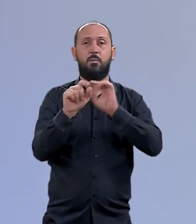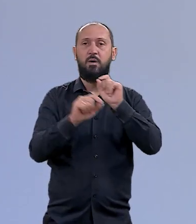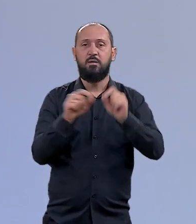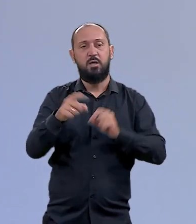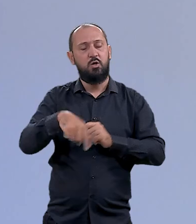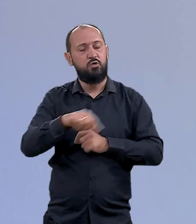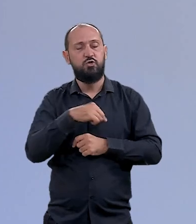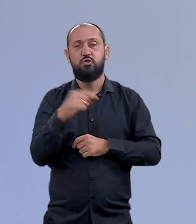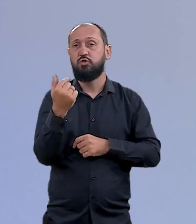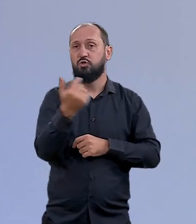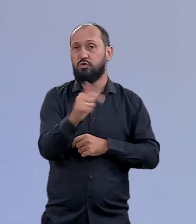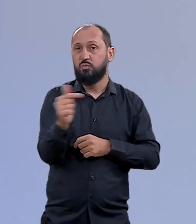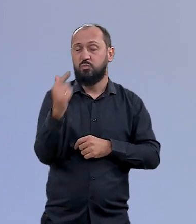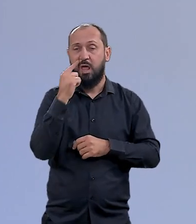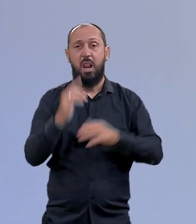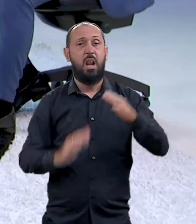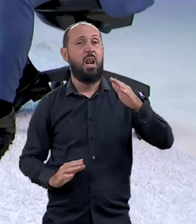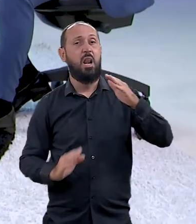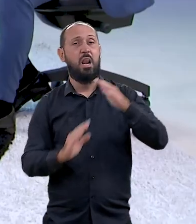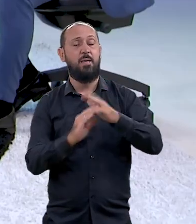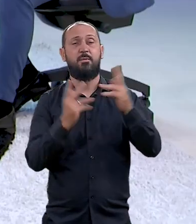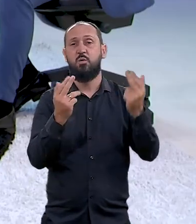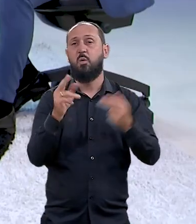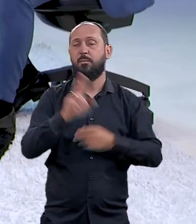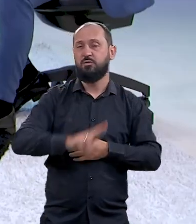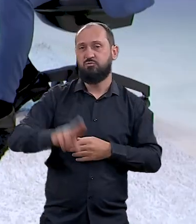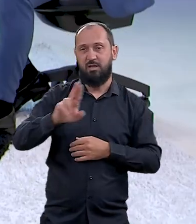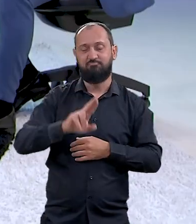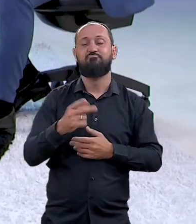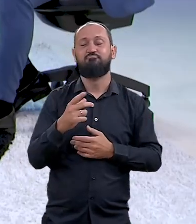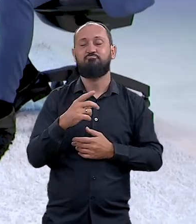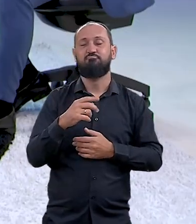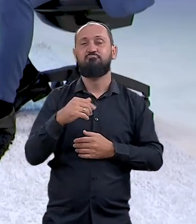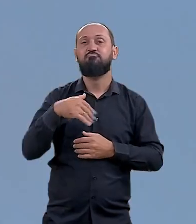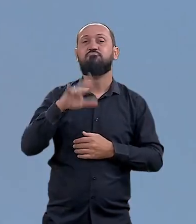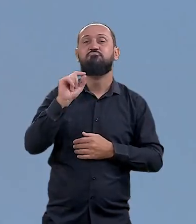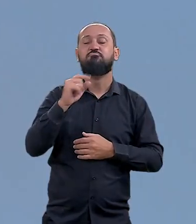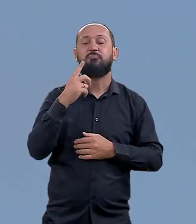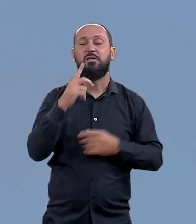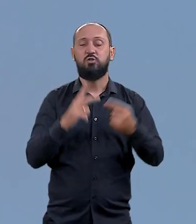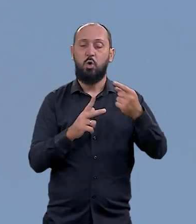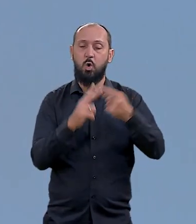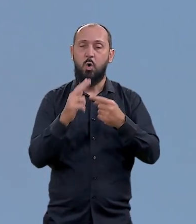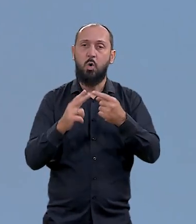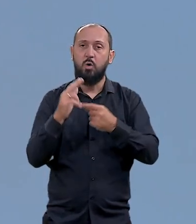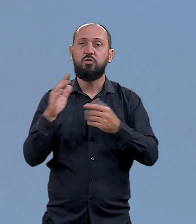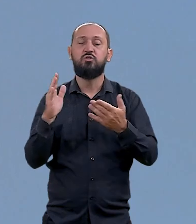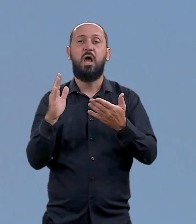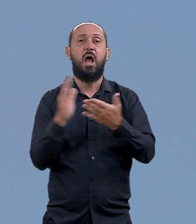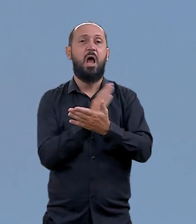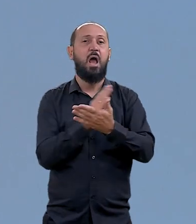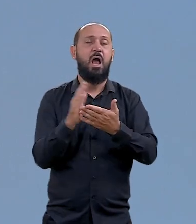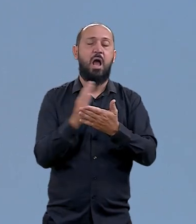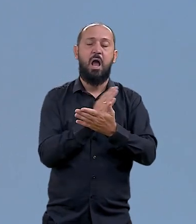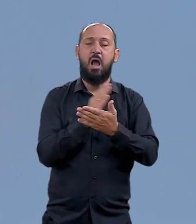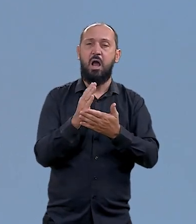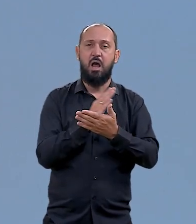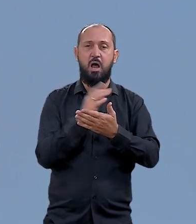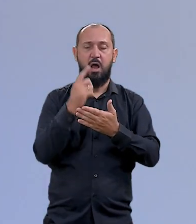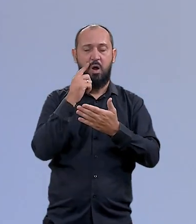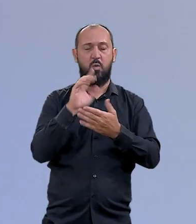de determinadas candidaturas. E na sua perspectiva, qual é o horizonte que se aproxima a respeito dessa